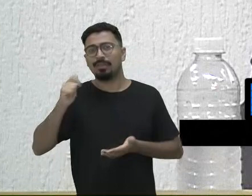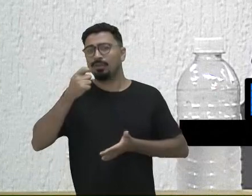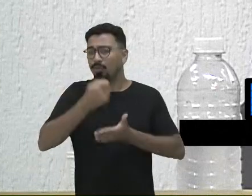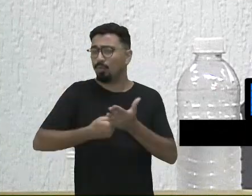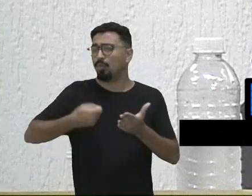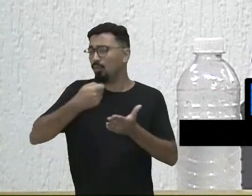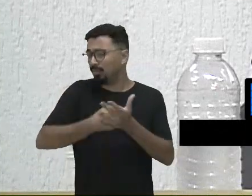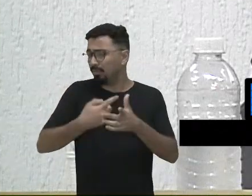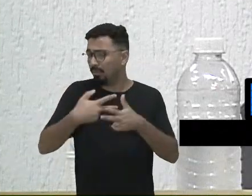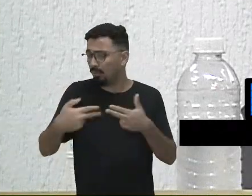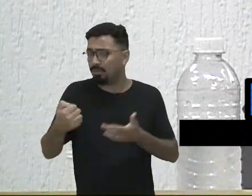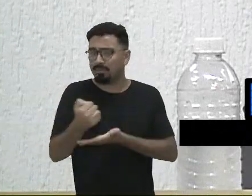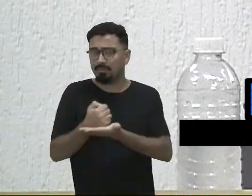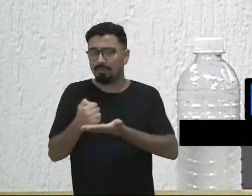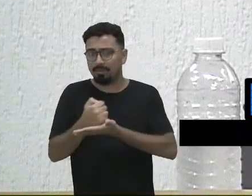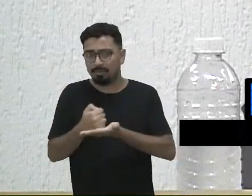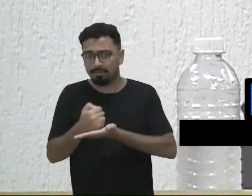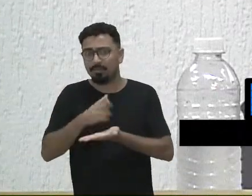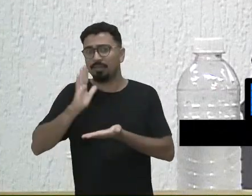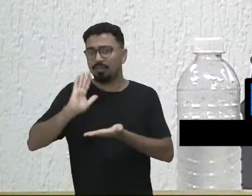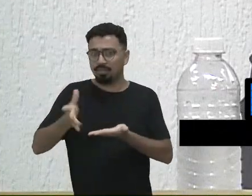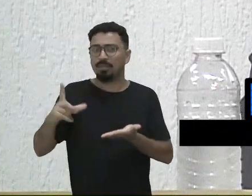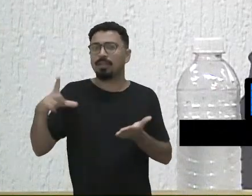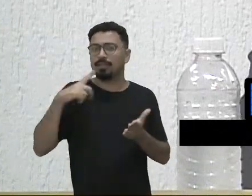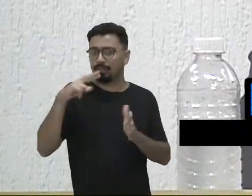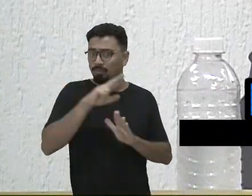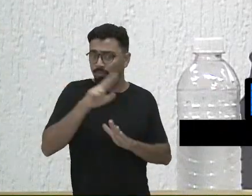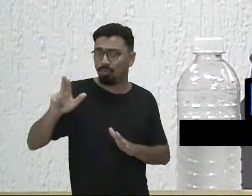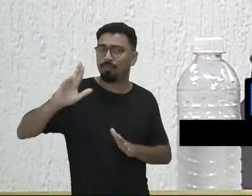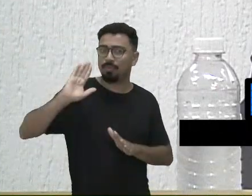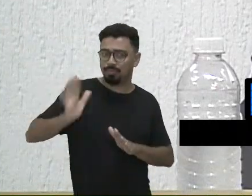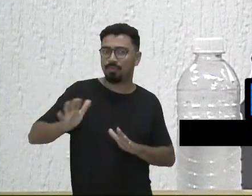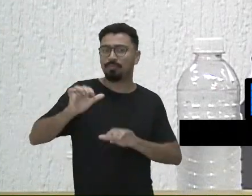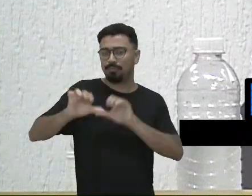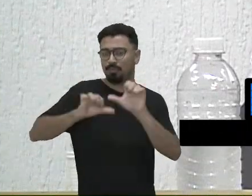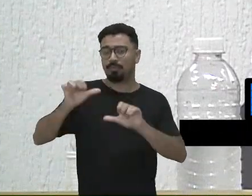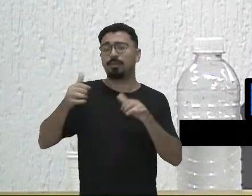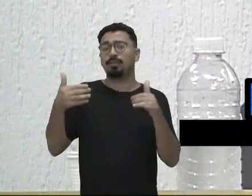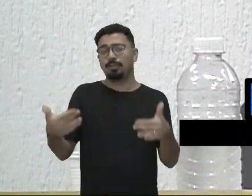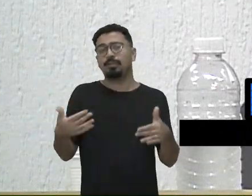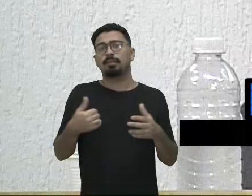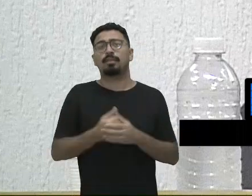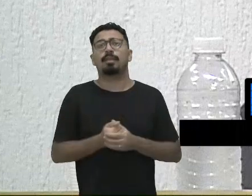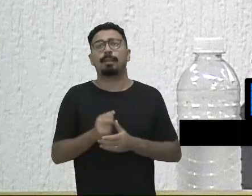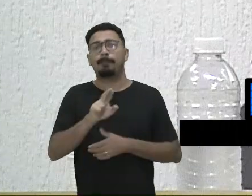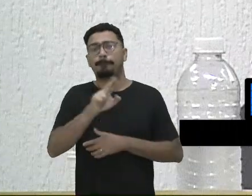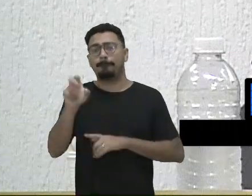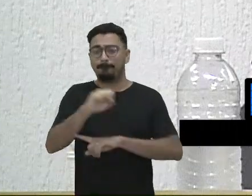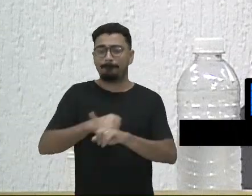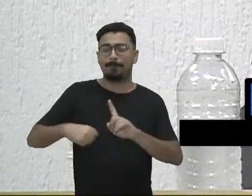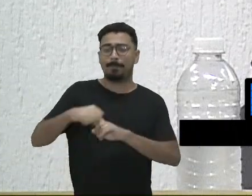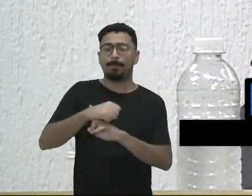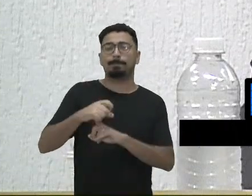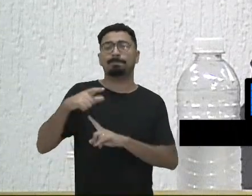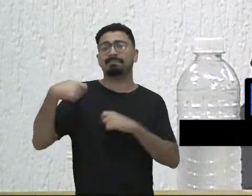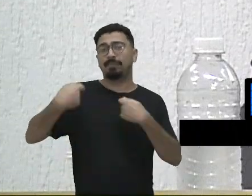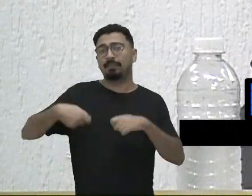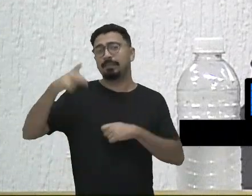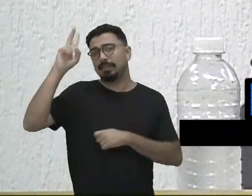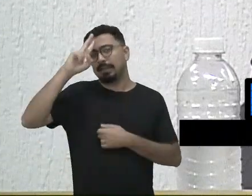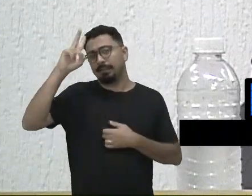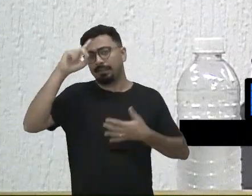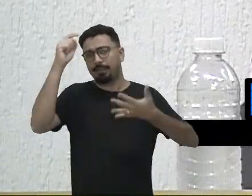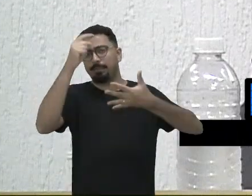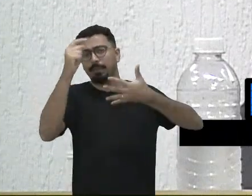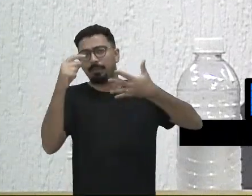coisas básicas, mesmo já retificadas. Então, falar sobre a questão do uso do nome social, a gente precisa sempre lembrar alguns pontos. E por